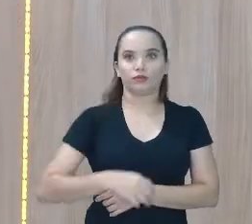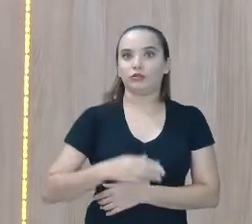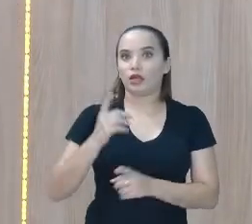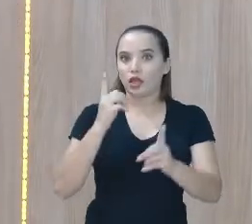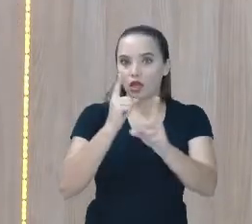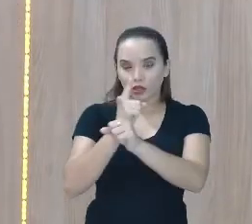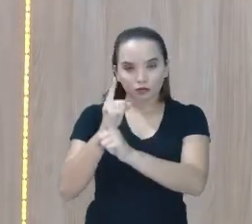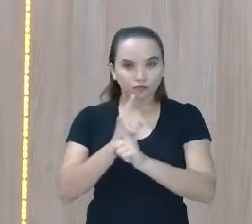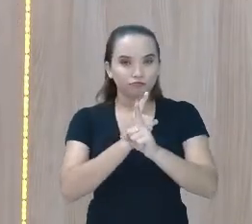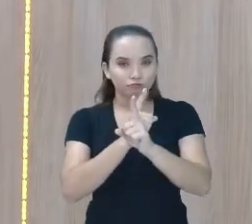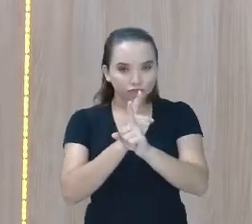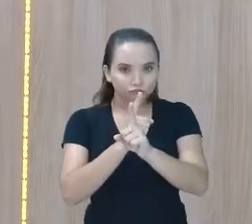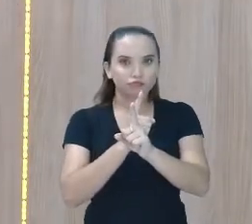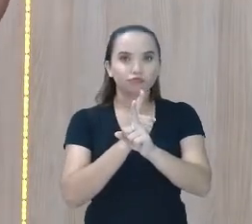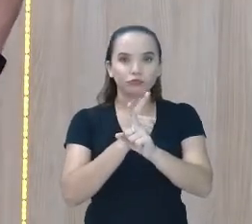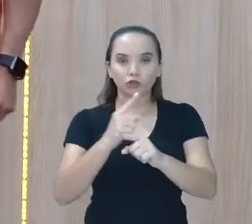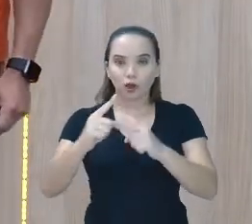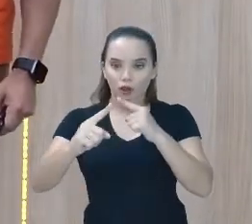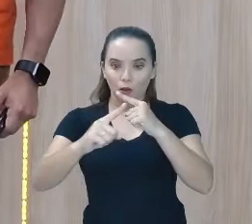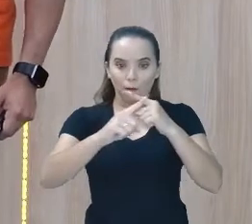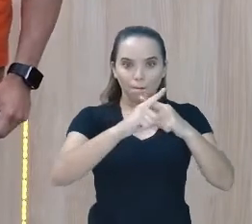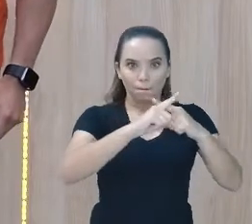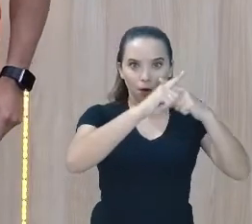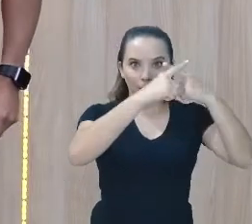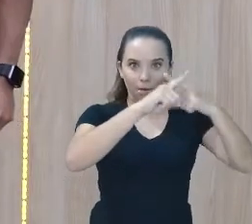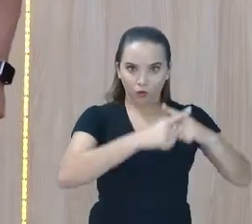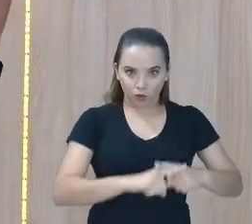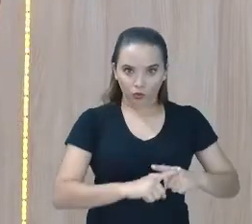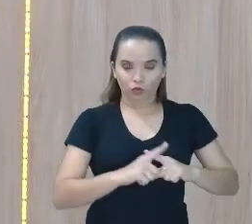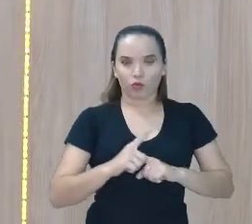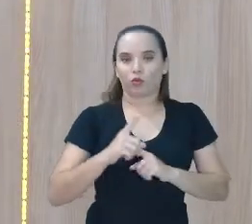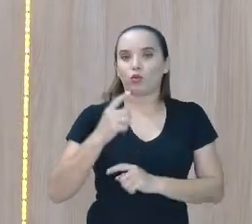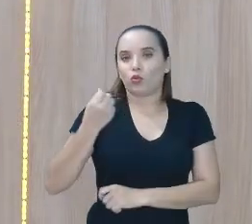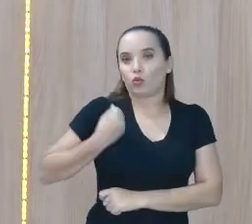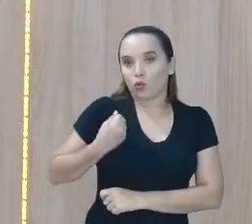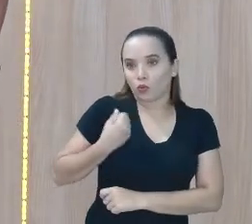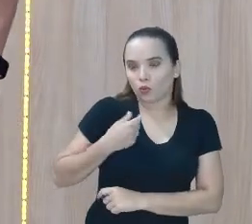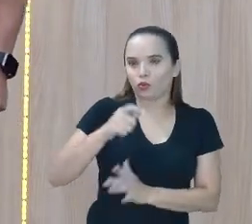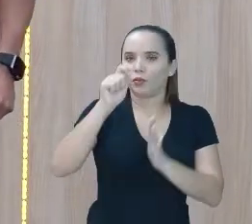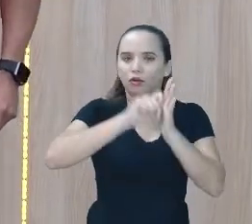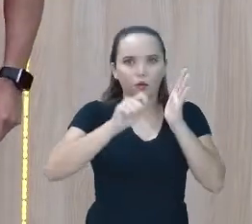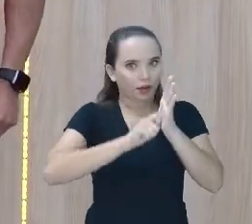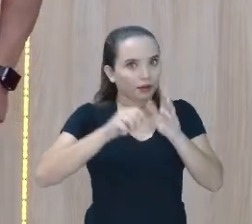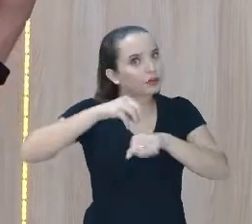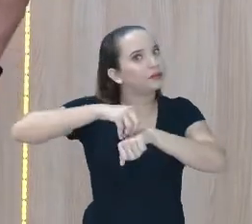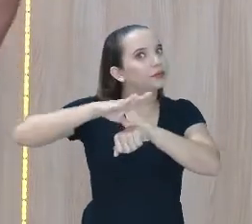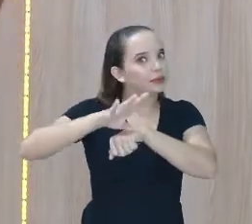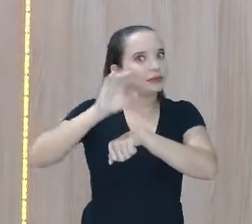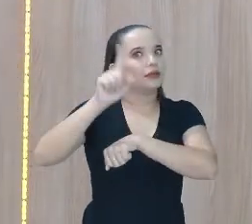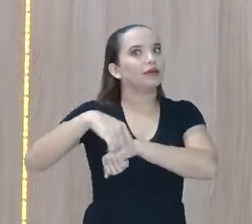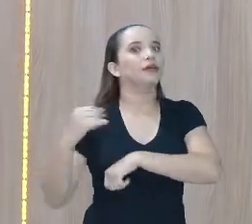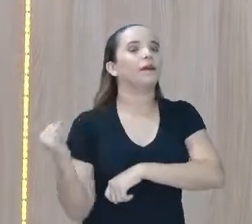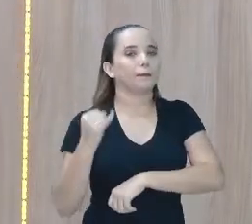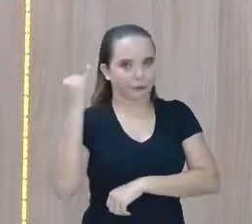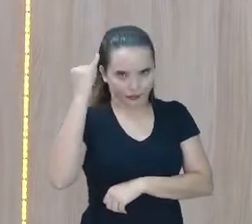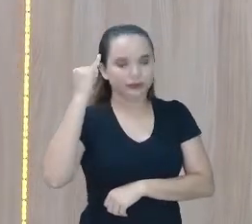os múltiplos de um número, lembre-se disso e anote essa dica, tá? Que é bastante importante. Então, se a gente seguir